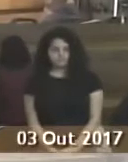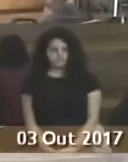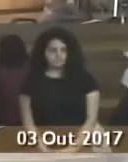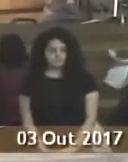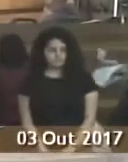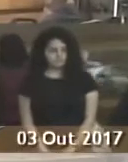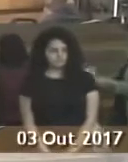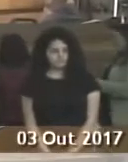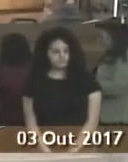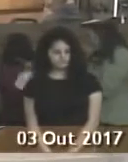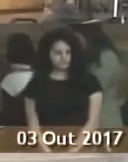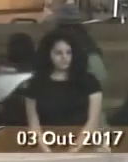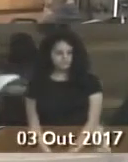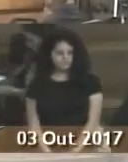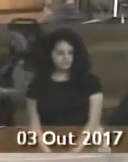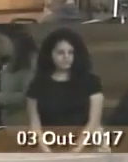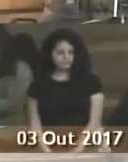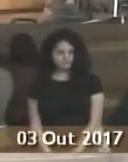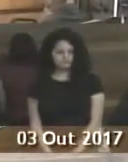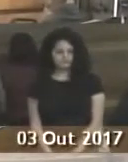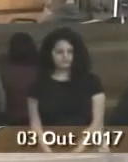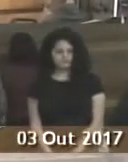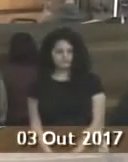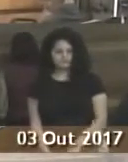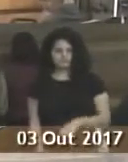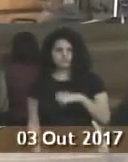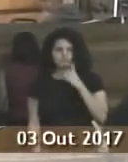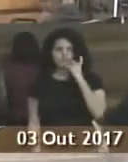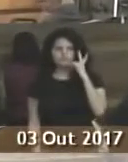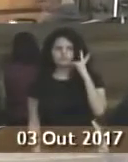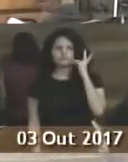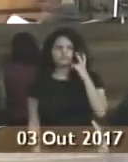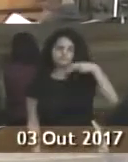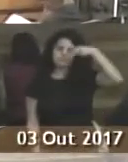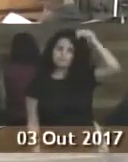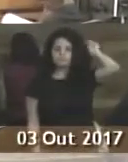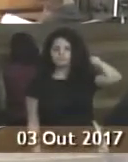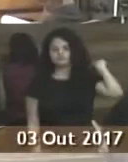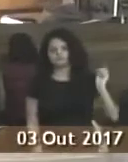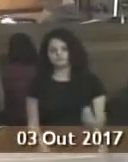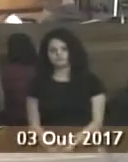Não tá. Pode ser você? Com a palavra, vereador Marco Santo Antônio.